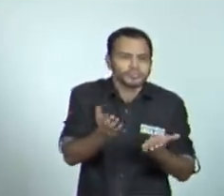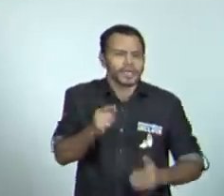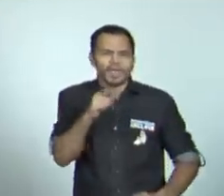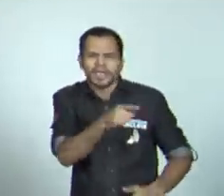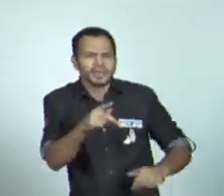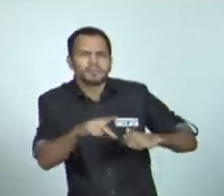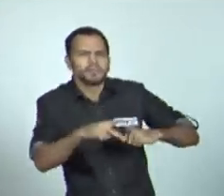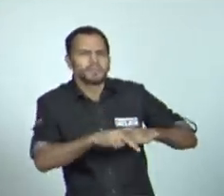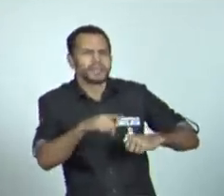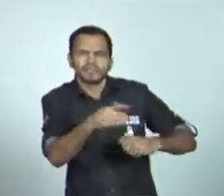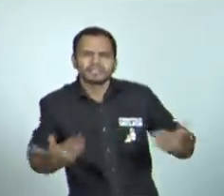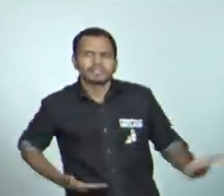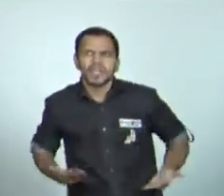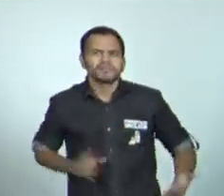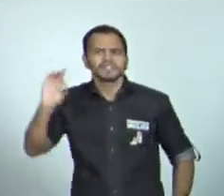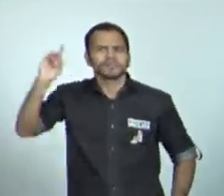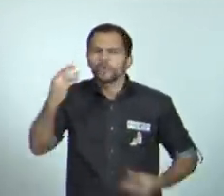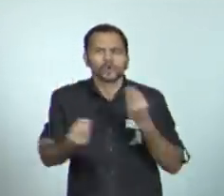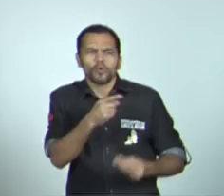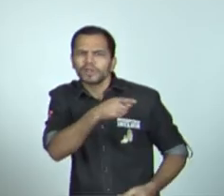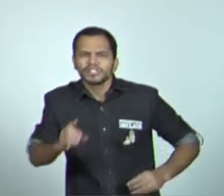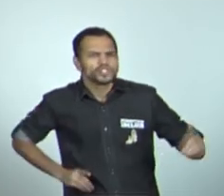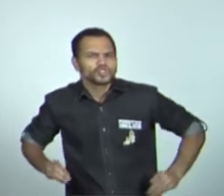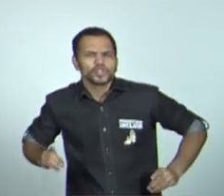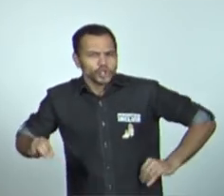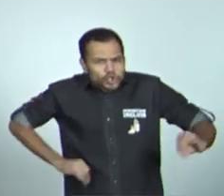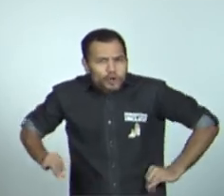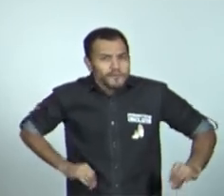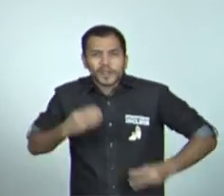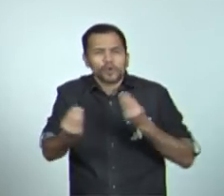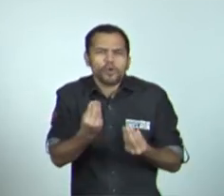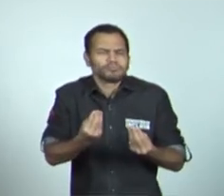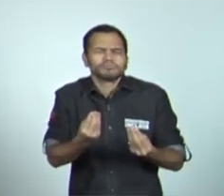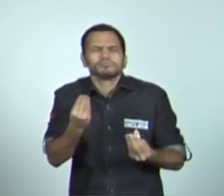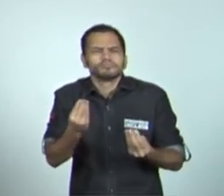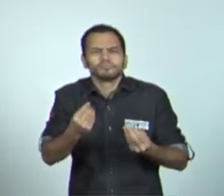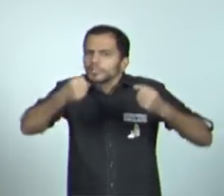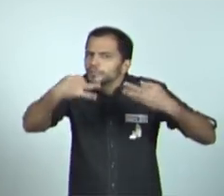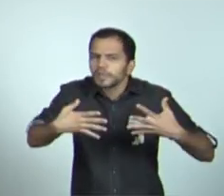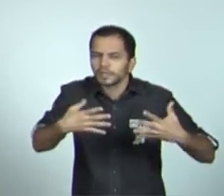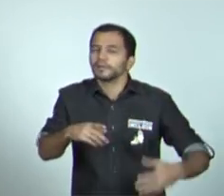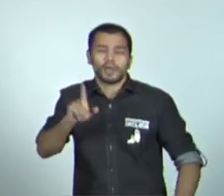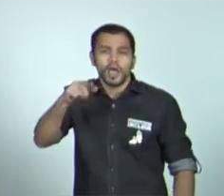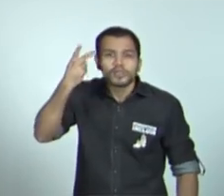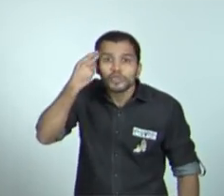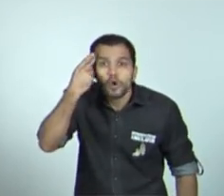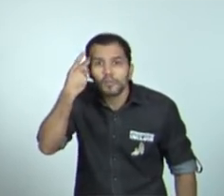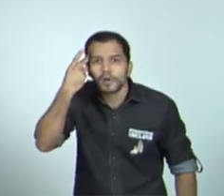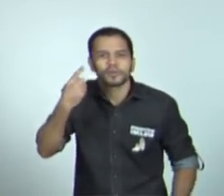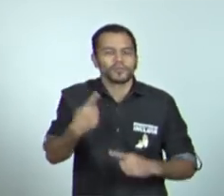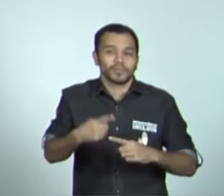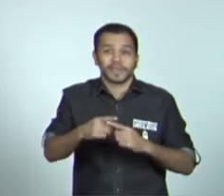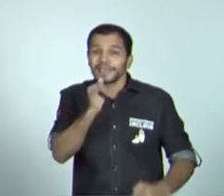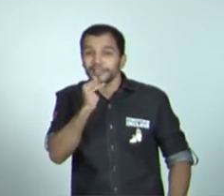deus permite que o servo do senhor passo por isso normal normal e toda a história da humanidade quando alguém tem que ter morada deus